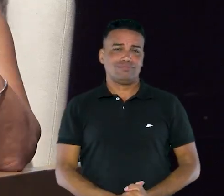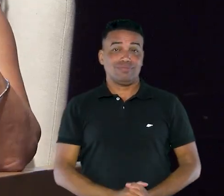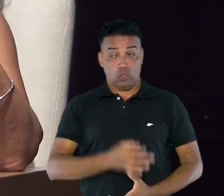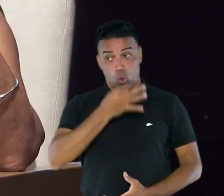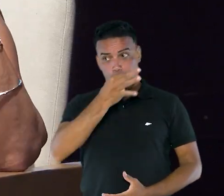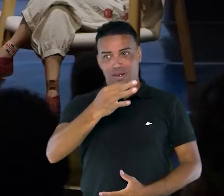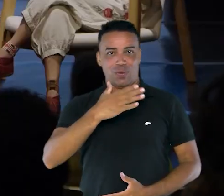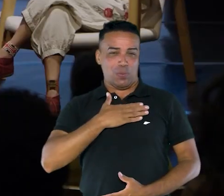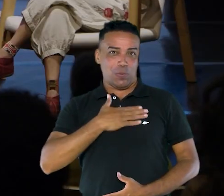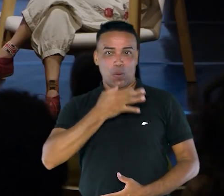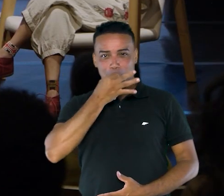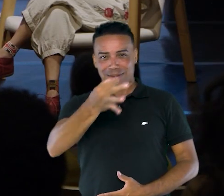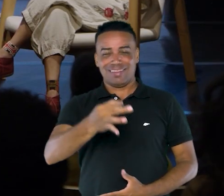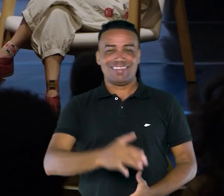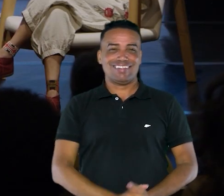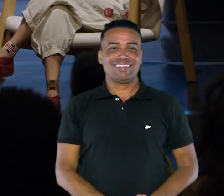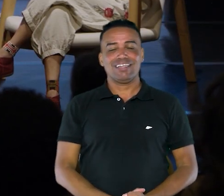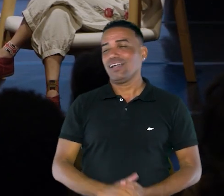Opinativa.